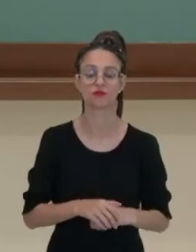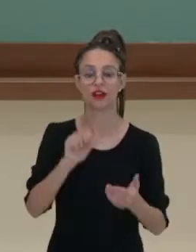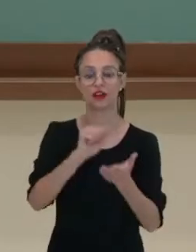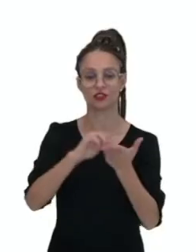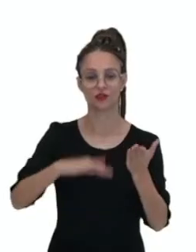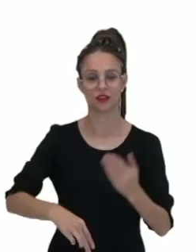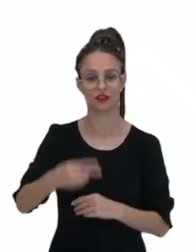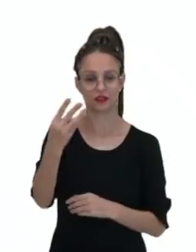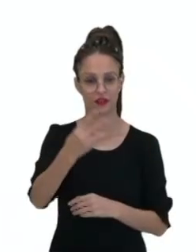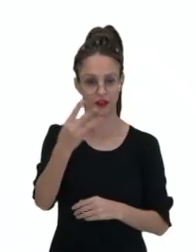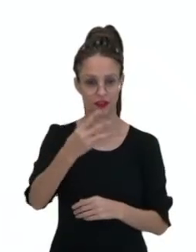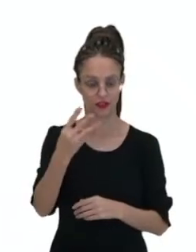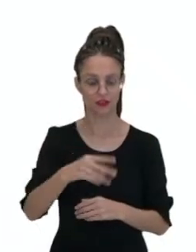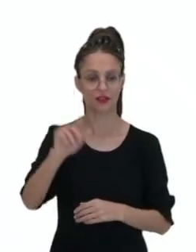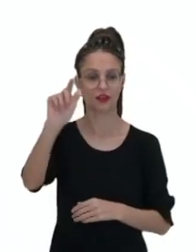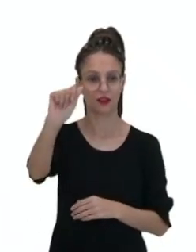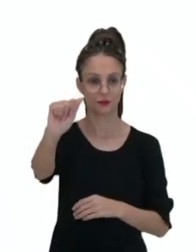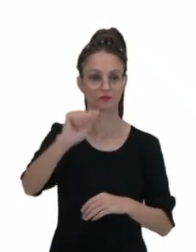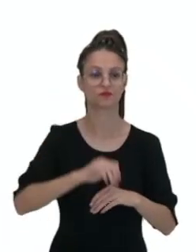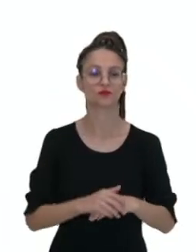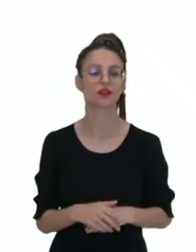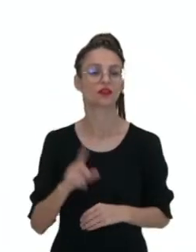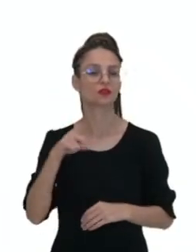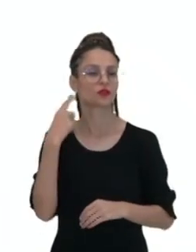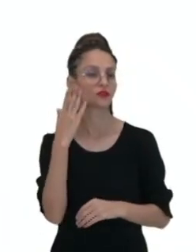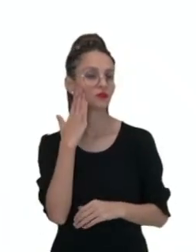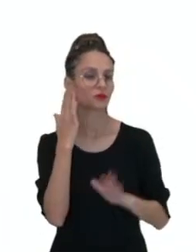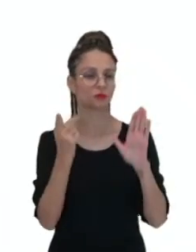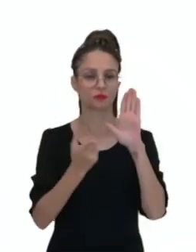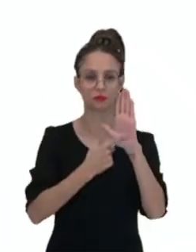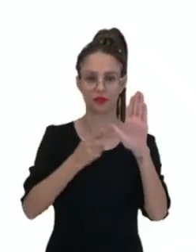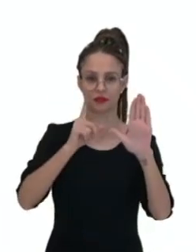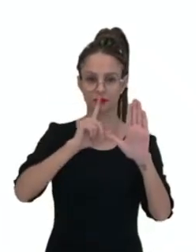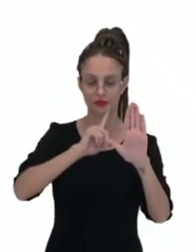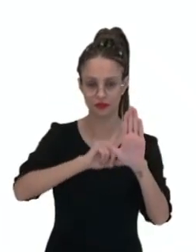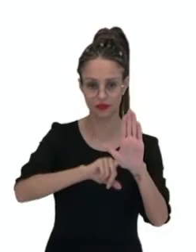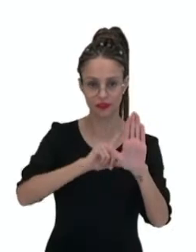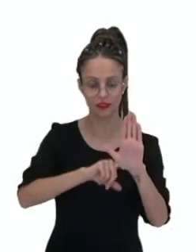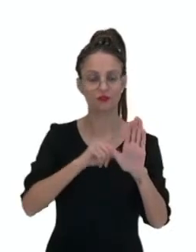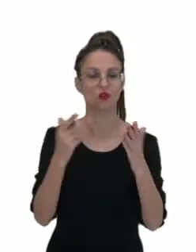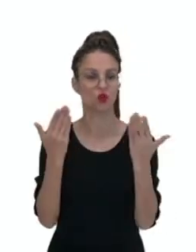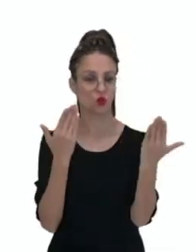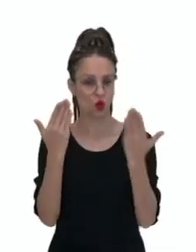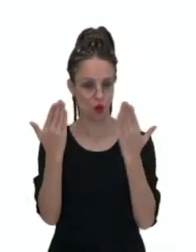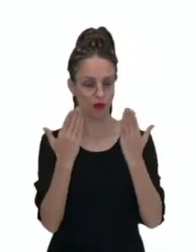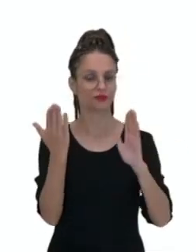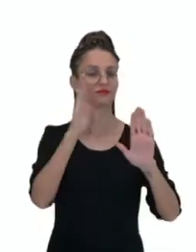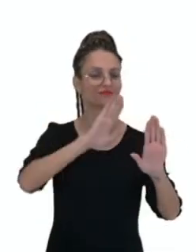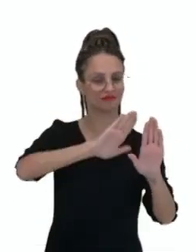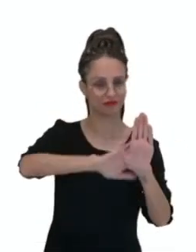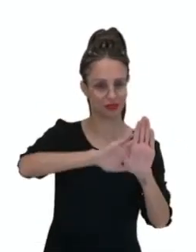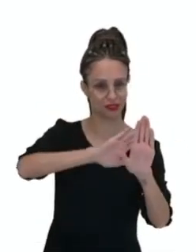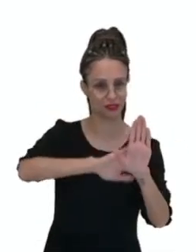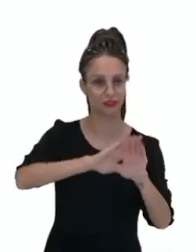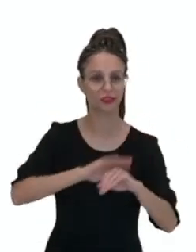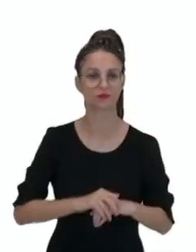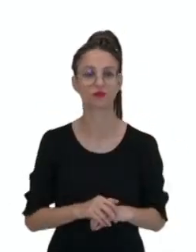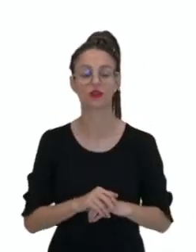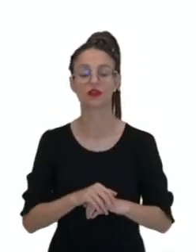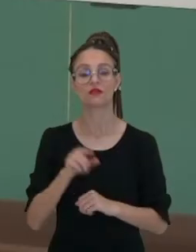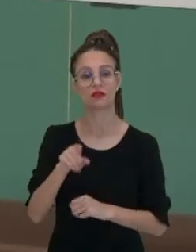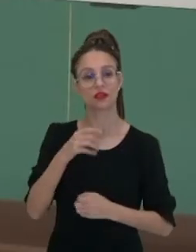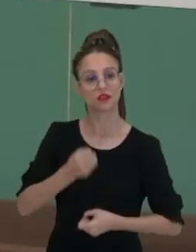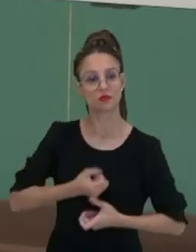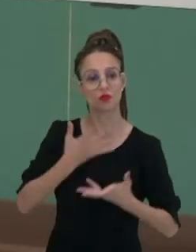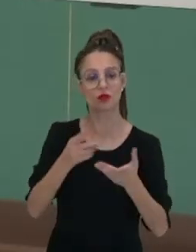Atividade 3, letra A, sabemos que a metáfora, então, é uma comparação implícita. No poema, eu